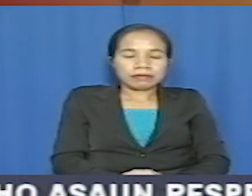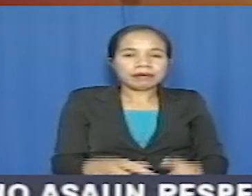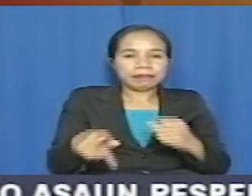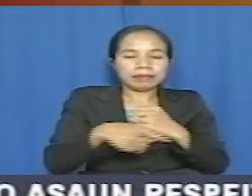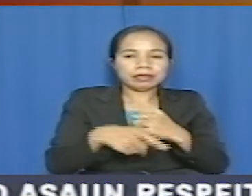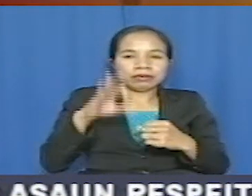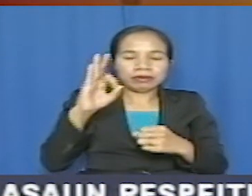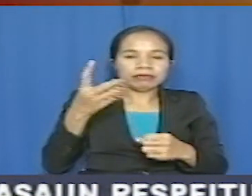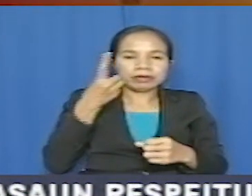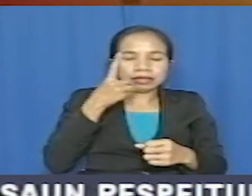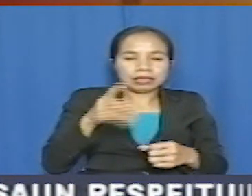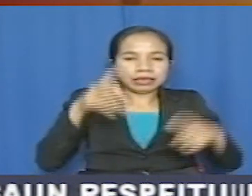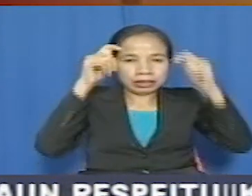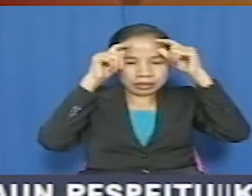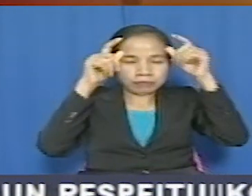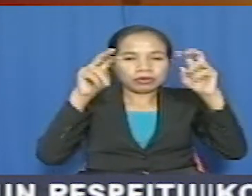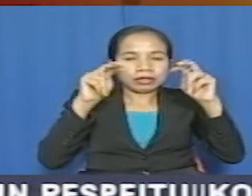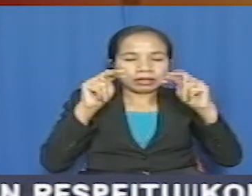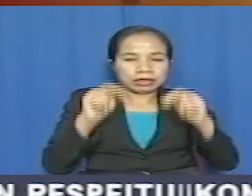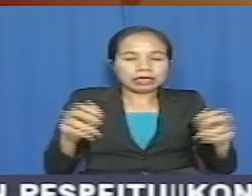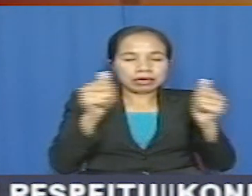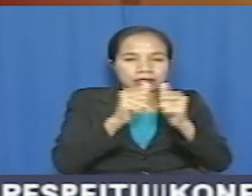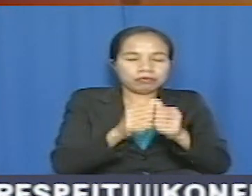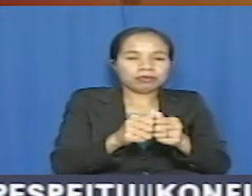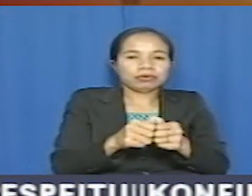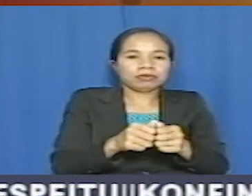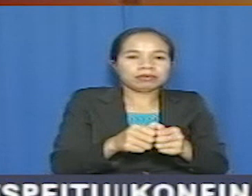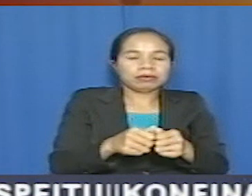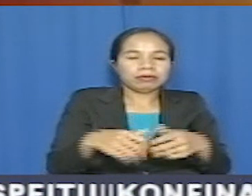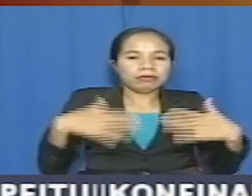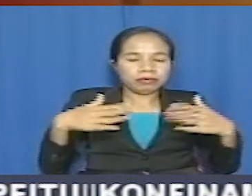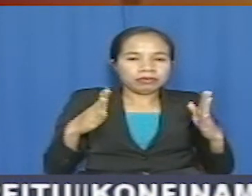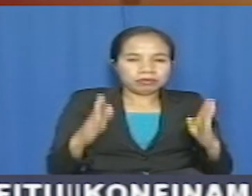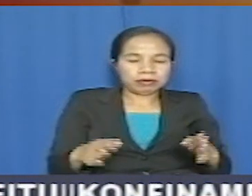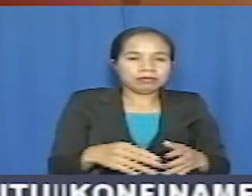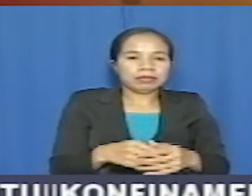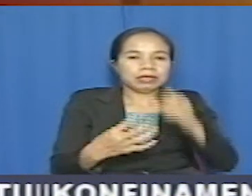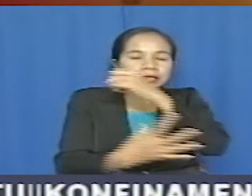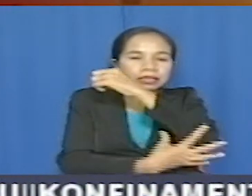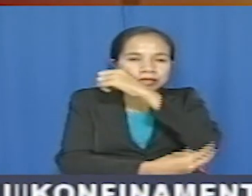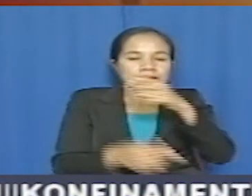Fretelin declara Timoroan tenki ha mutuk luta baliberta kiak no mukit iha Timor Leste.